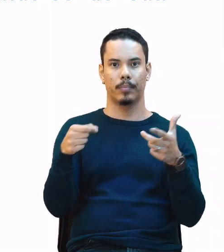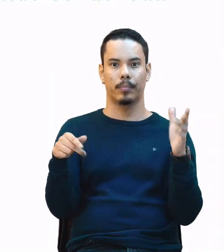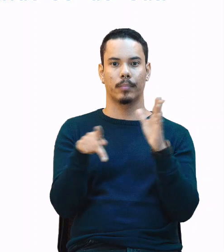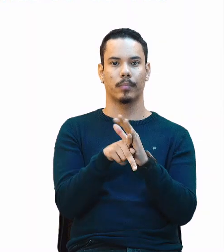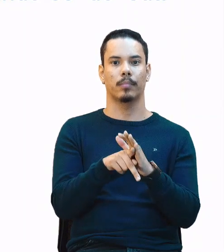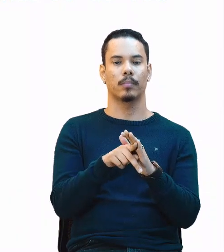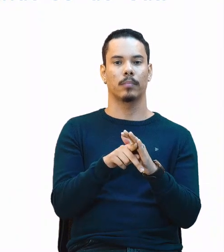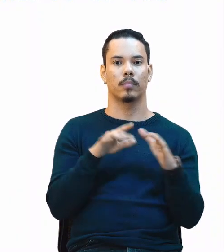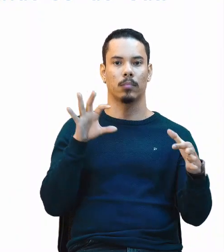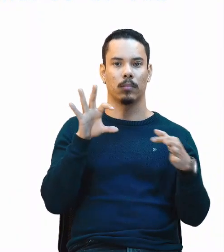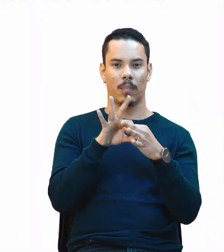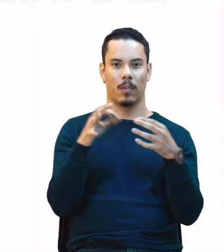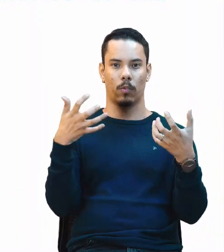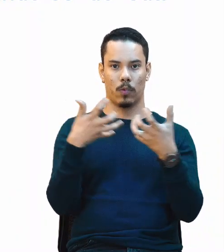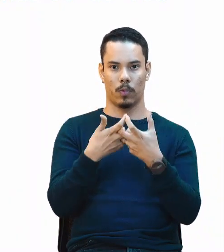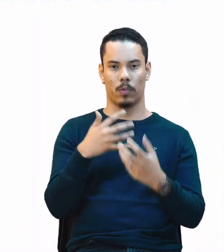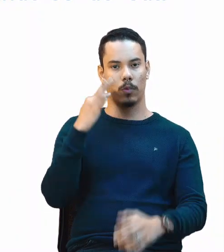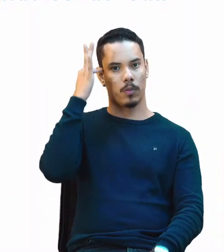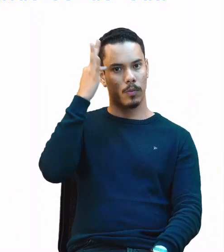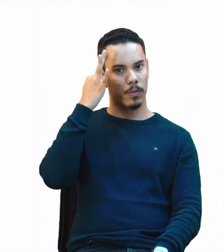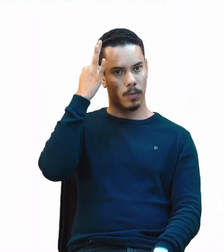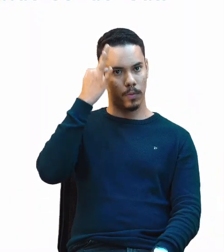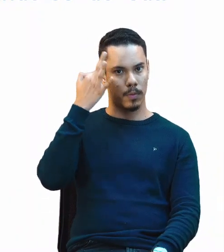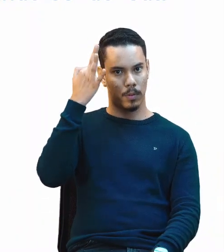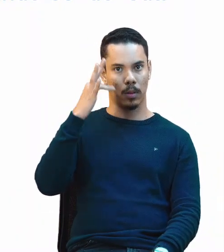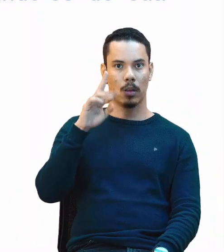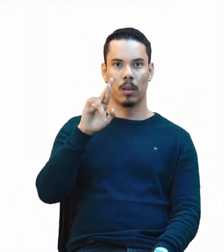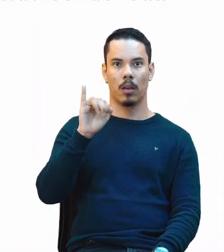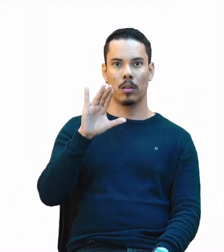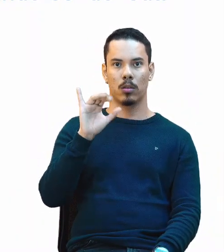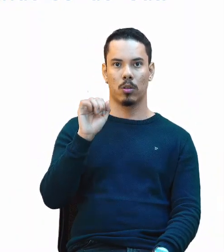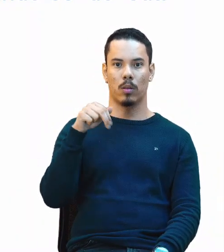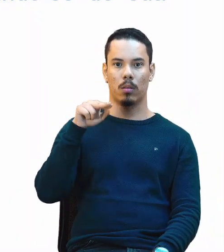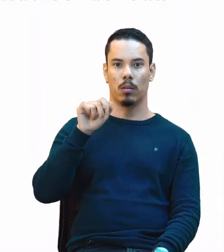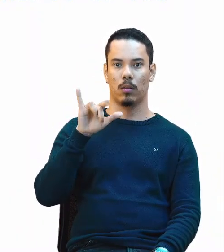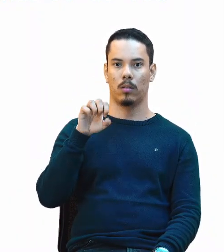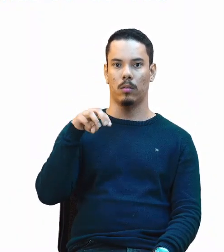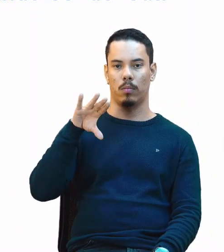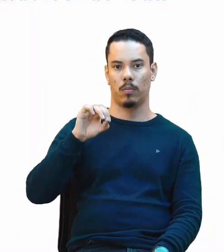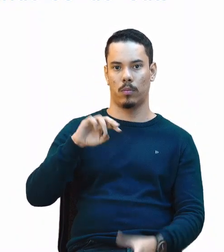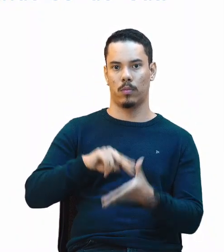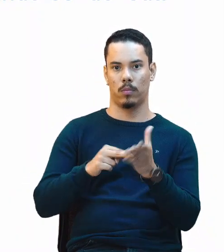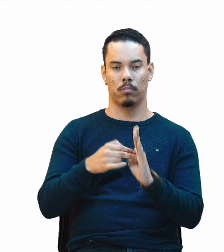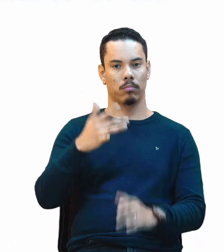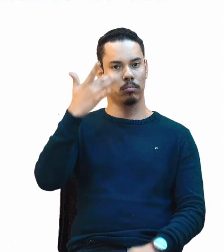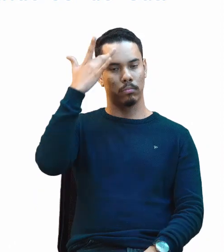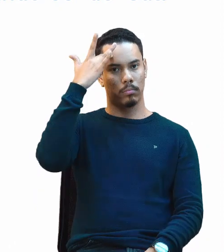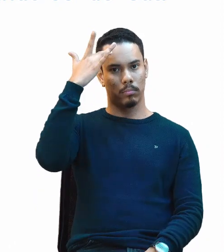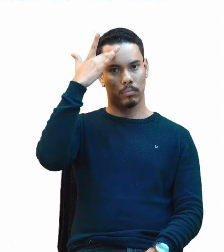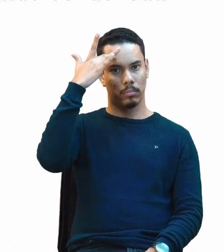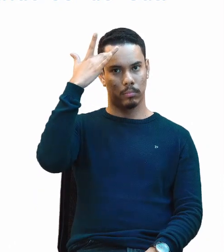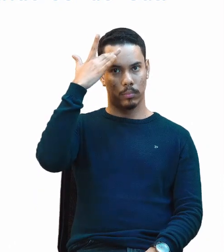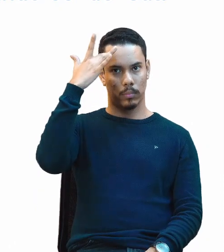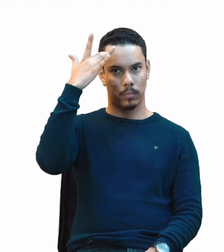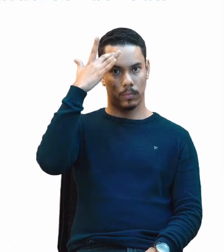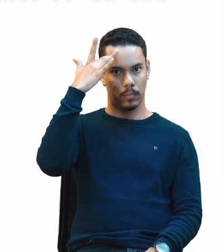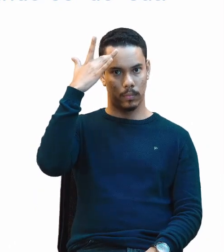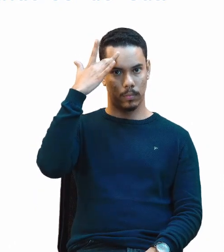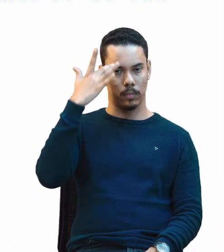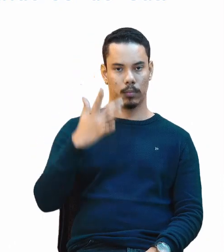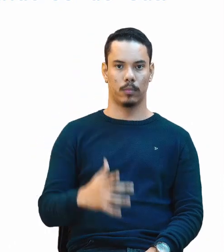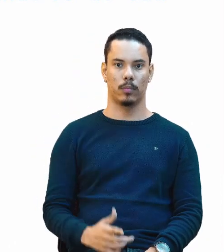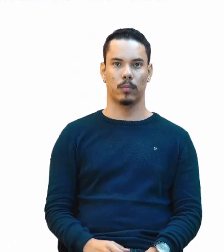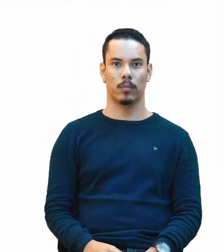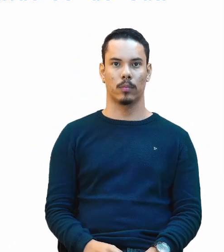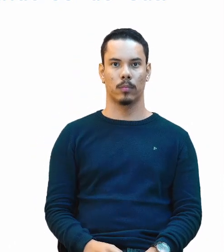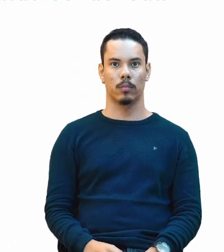corrente filosófica, racionalismo. Pode-se dizer assim.